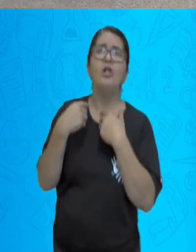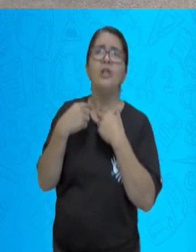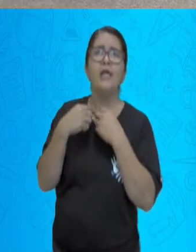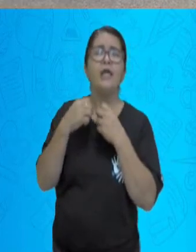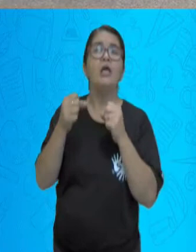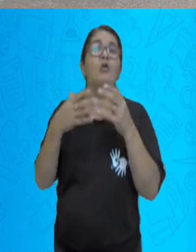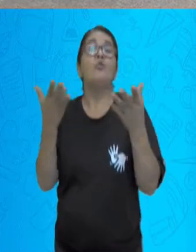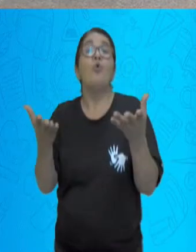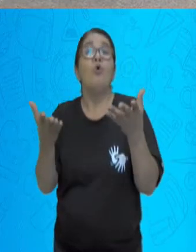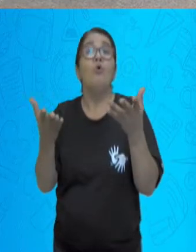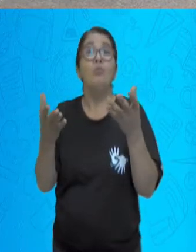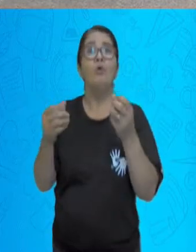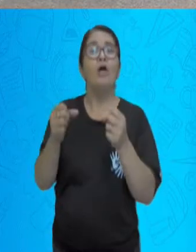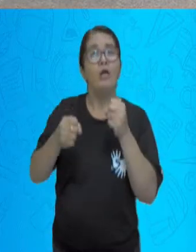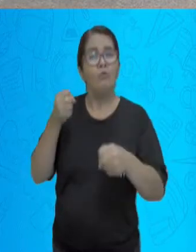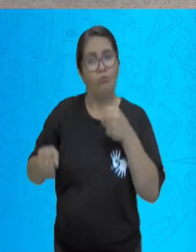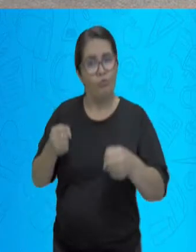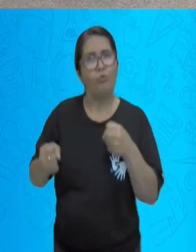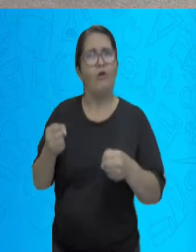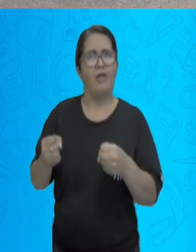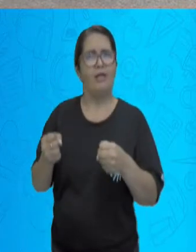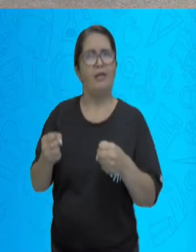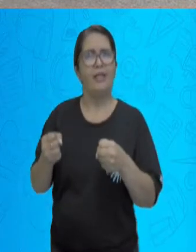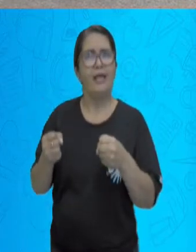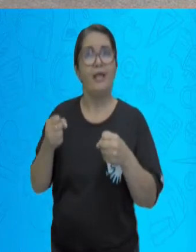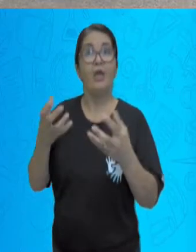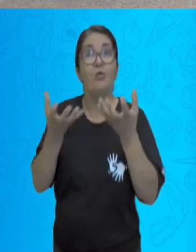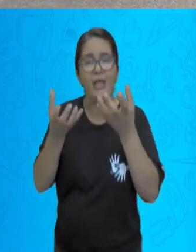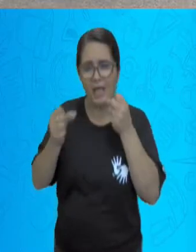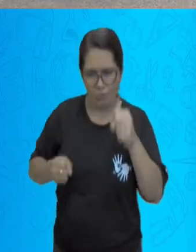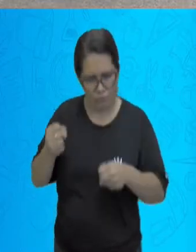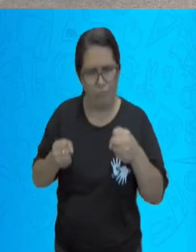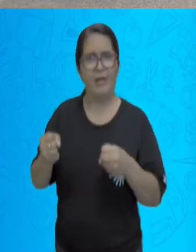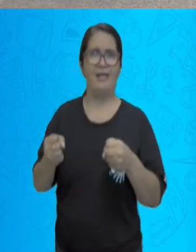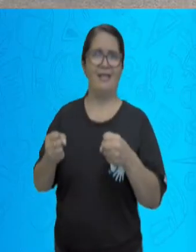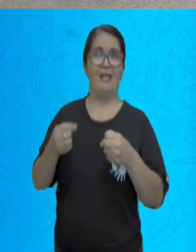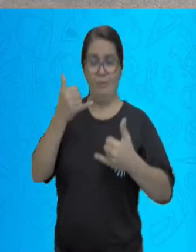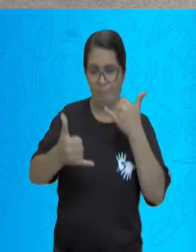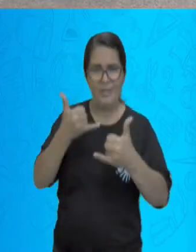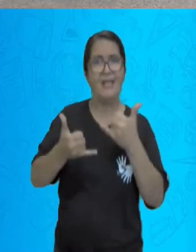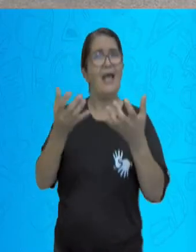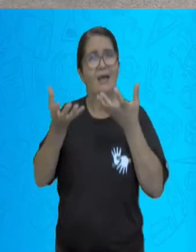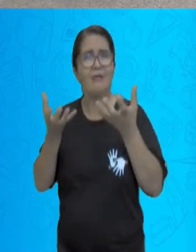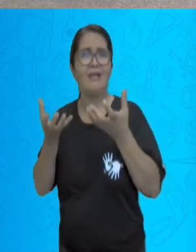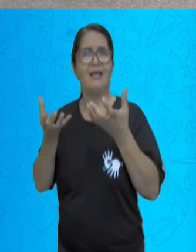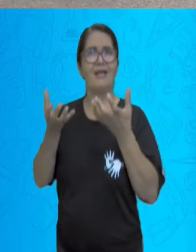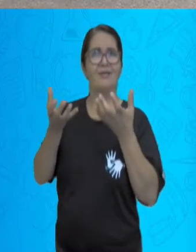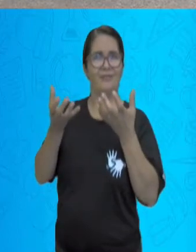corrida, deriva do verbo correr. Brincadeira, de brincar.